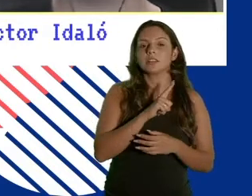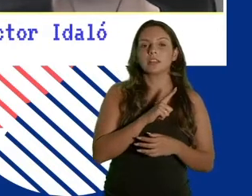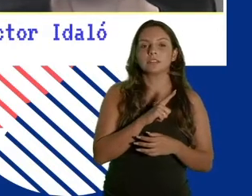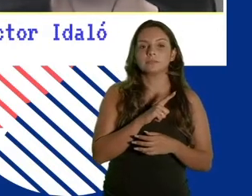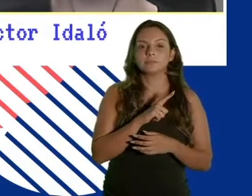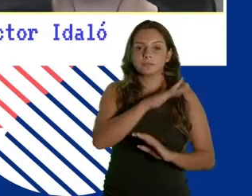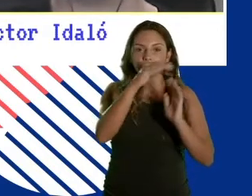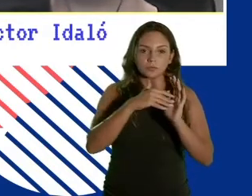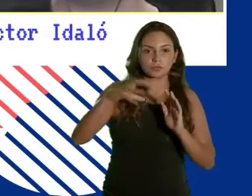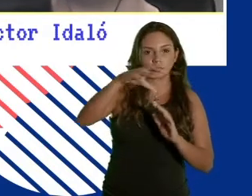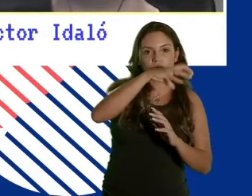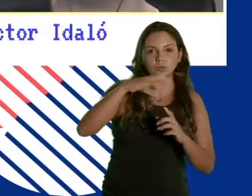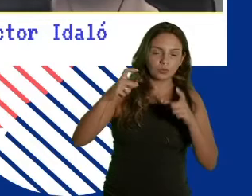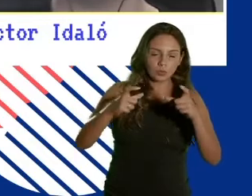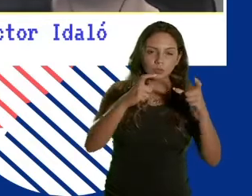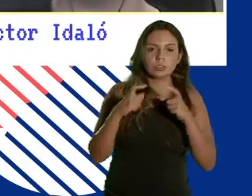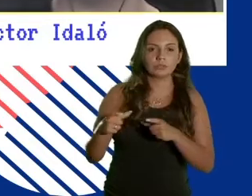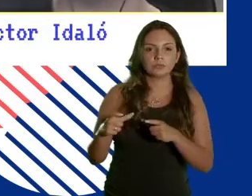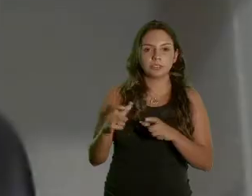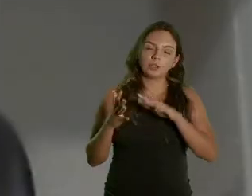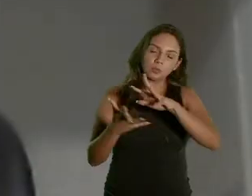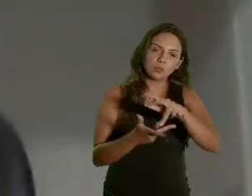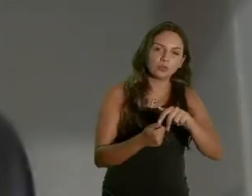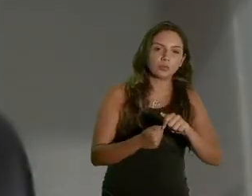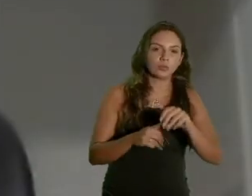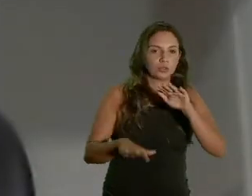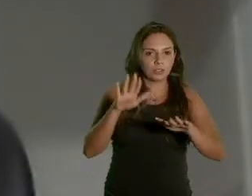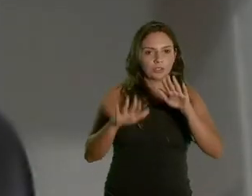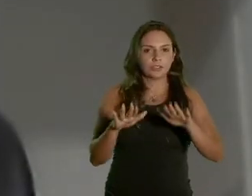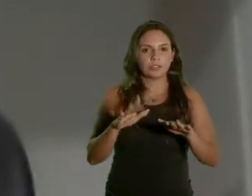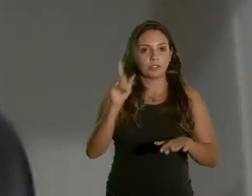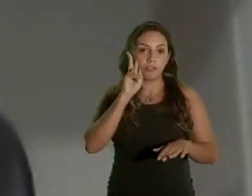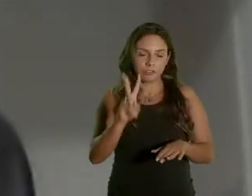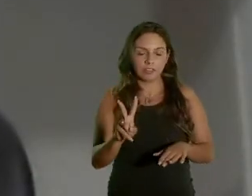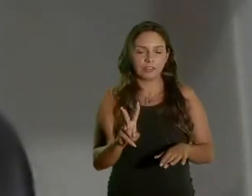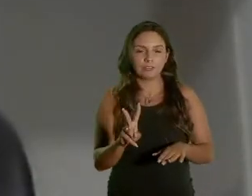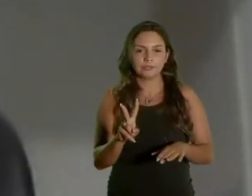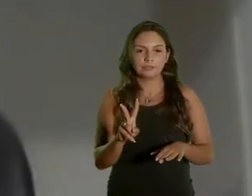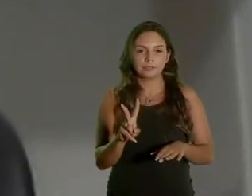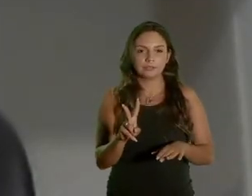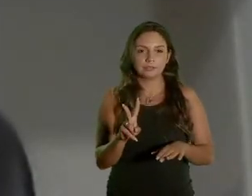ela está em todos os lugares, né? A poesia está no mundo. Às vezes a gente só não enxerga e não dá